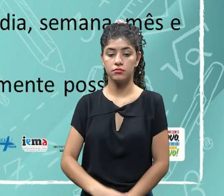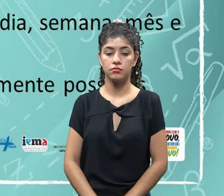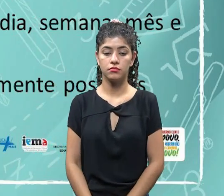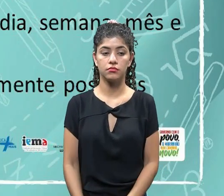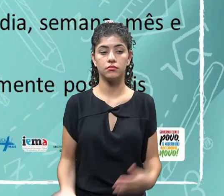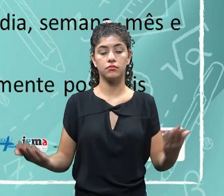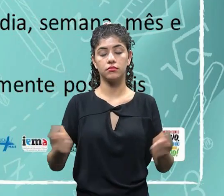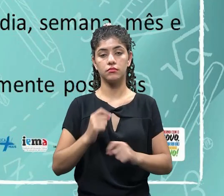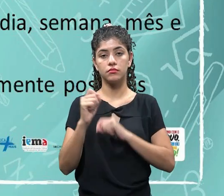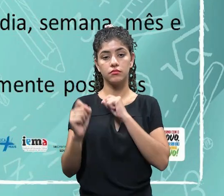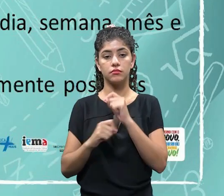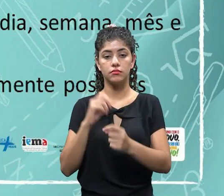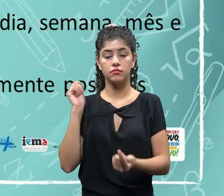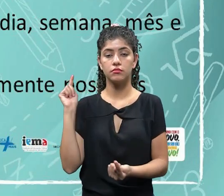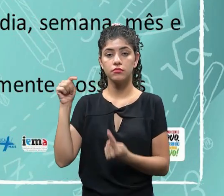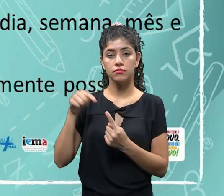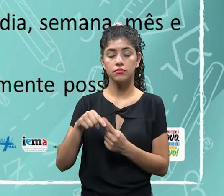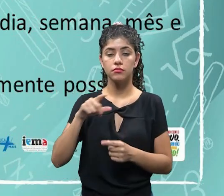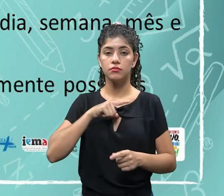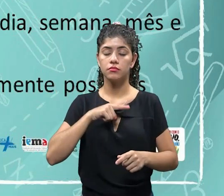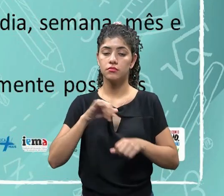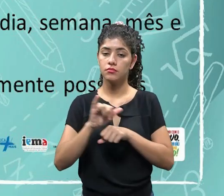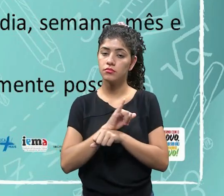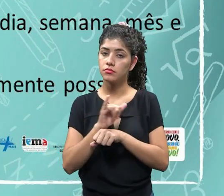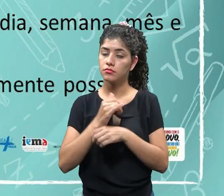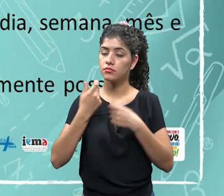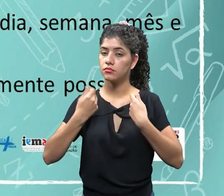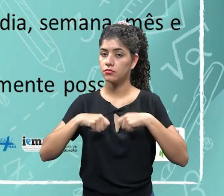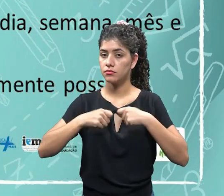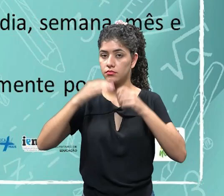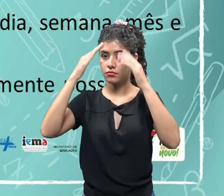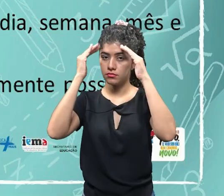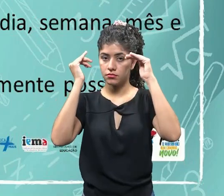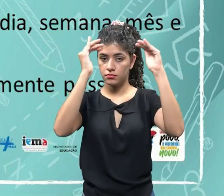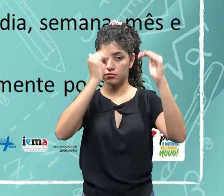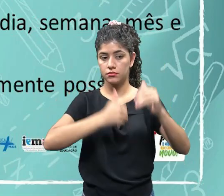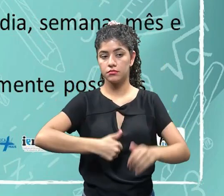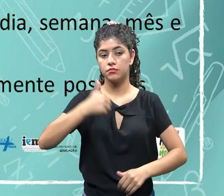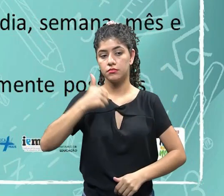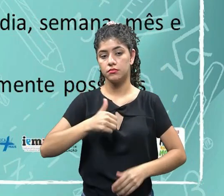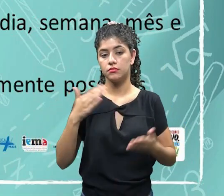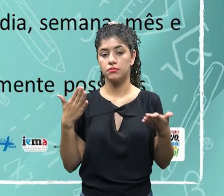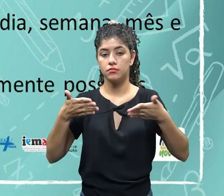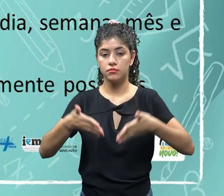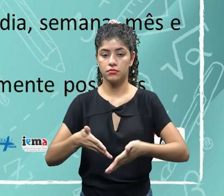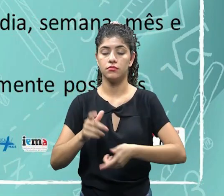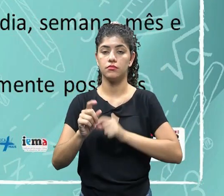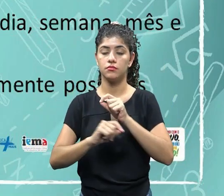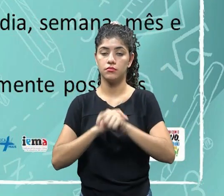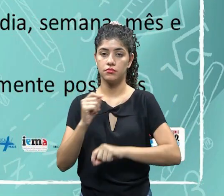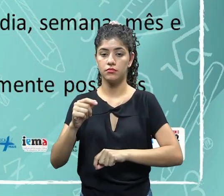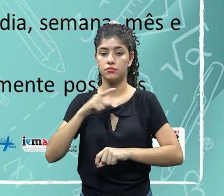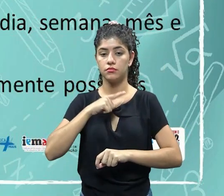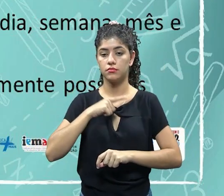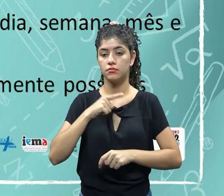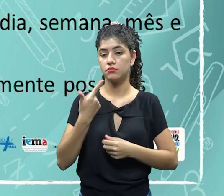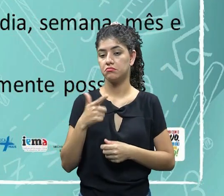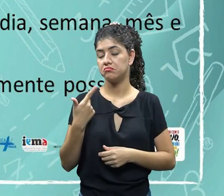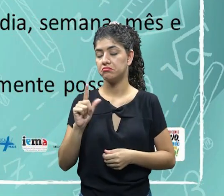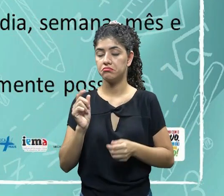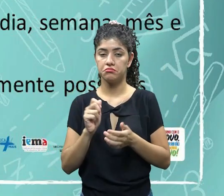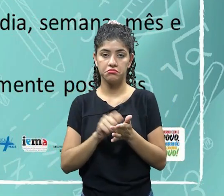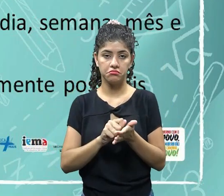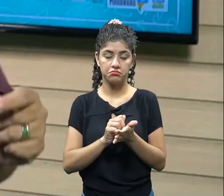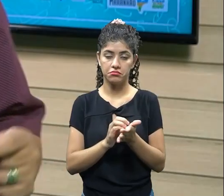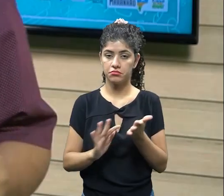o objetivo, ele tem alguns critérios que devem ser obedecidos. Primeiro critério, ser focalizado em um resultado a atingir e não a